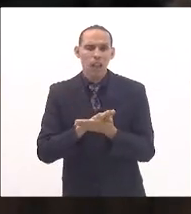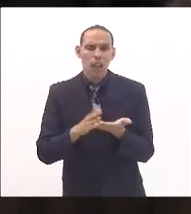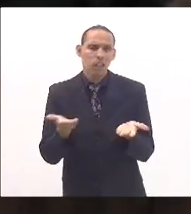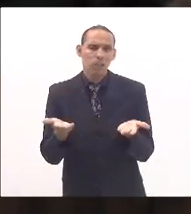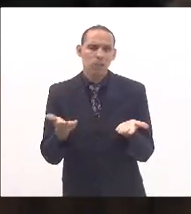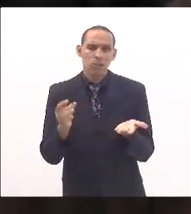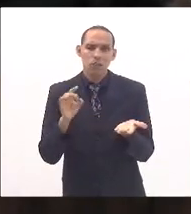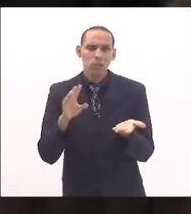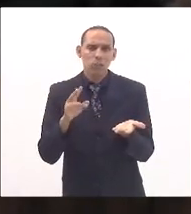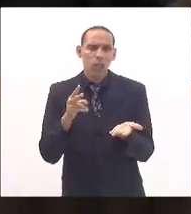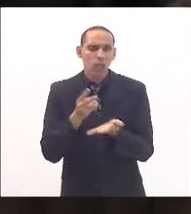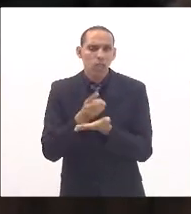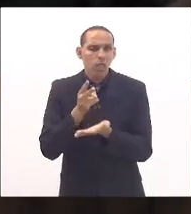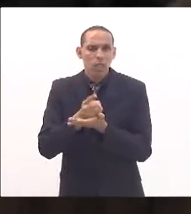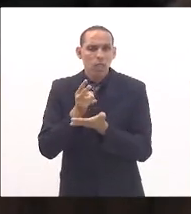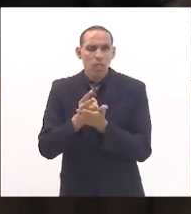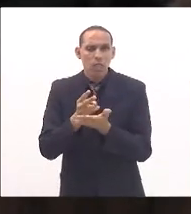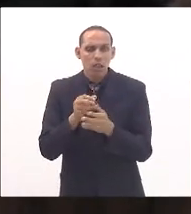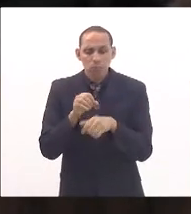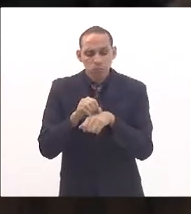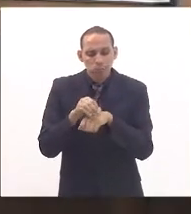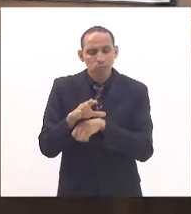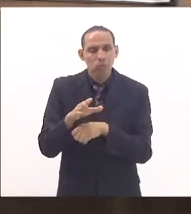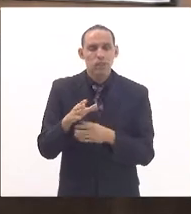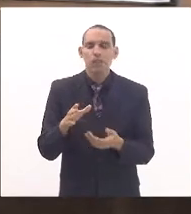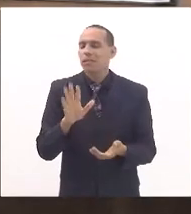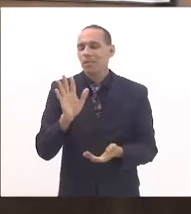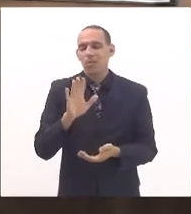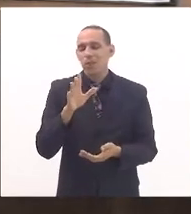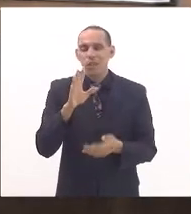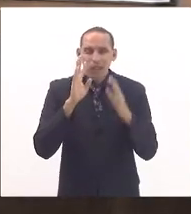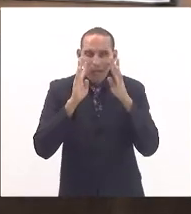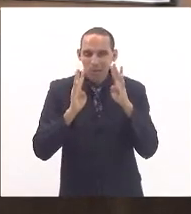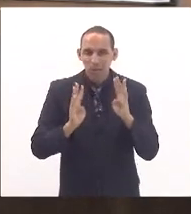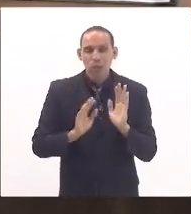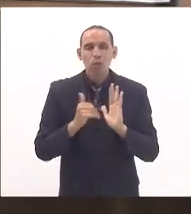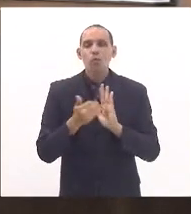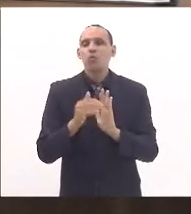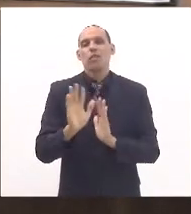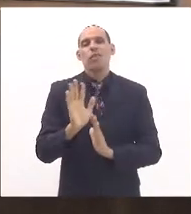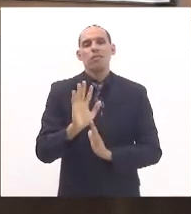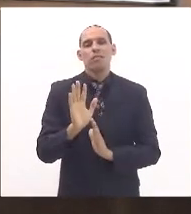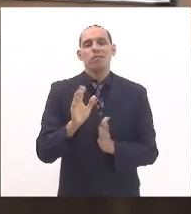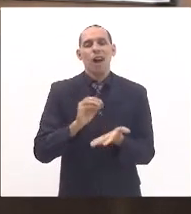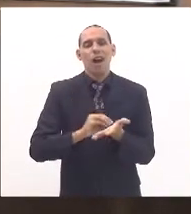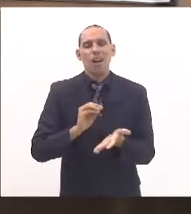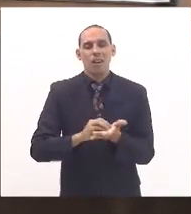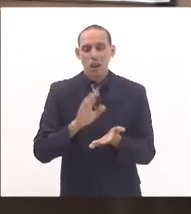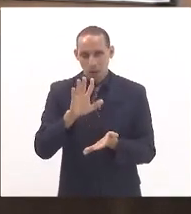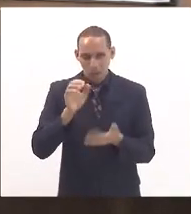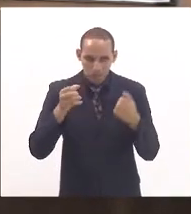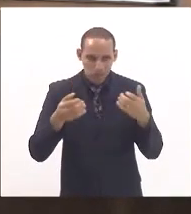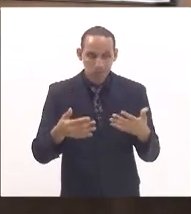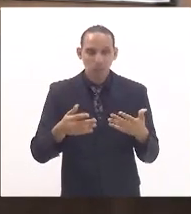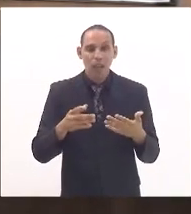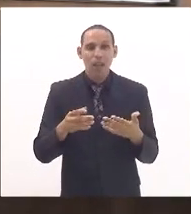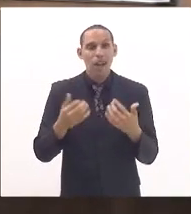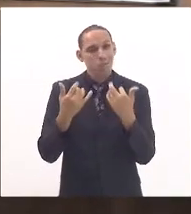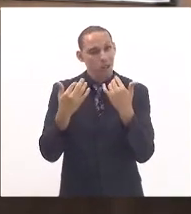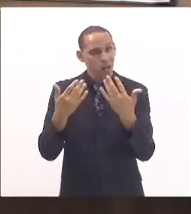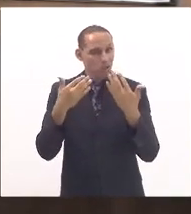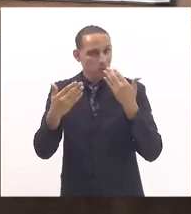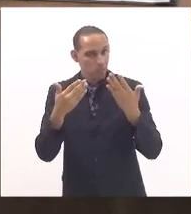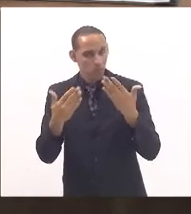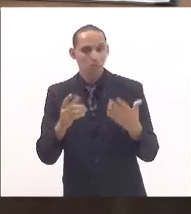presidente, só ficar em cima da recomendação. É que o senhor não está ouvindo a história toda. A gente travou na audiência